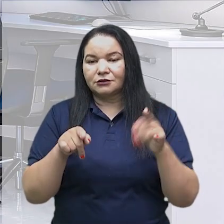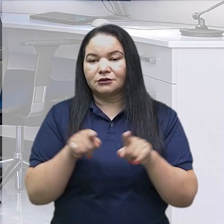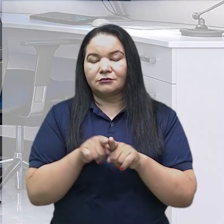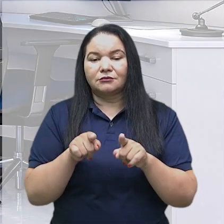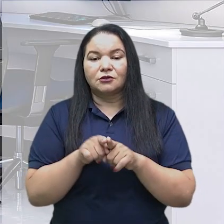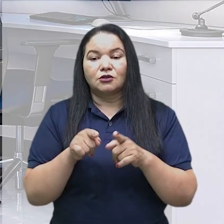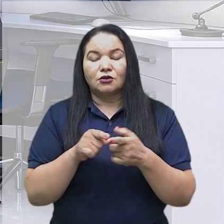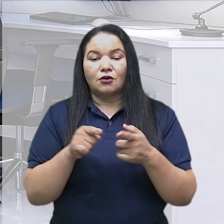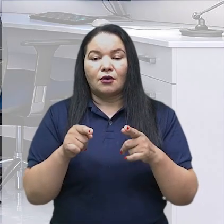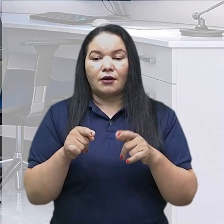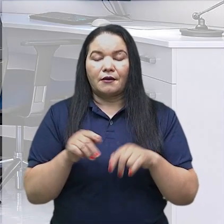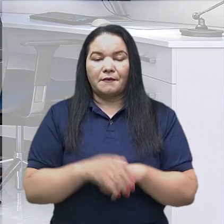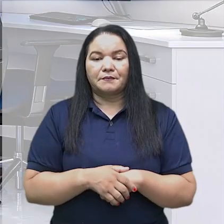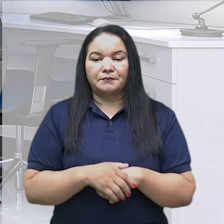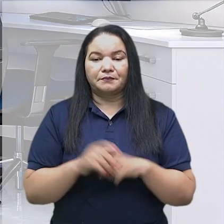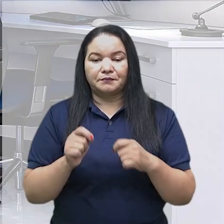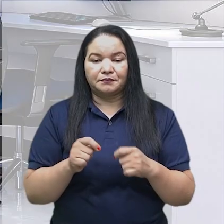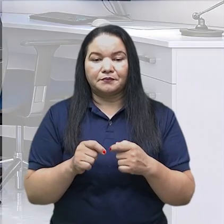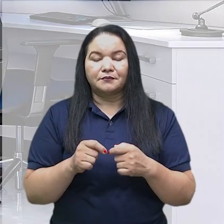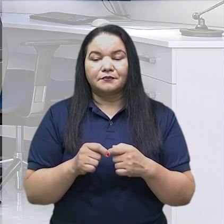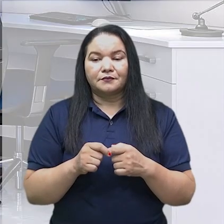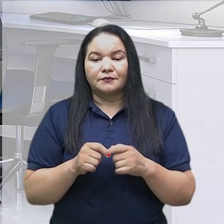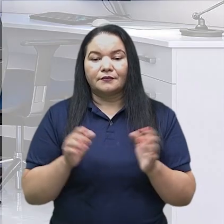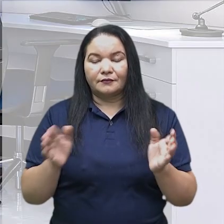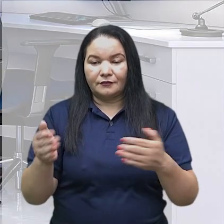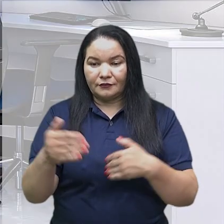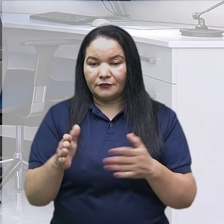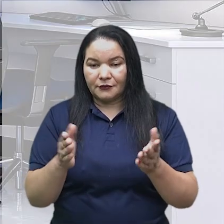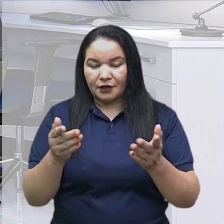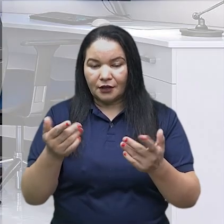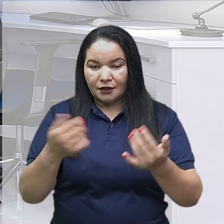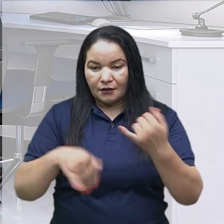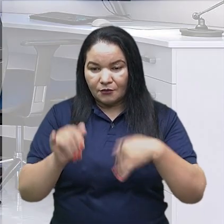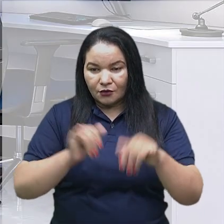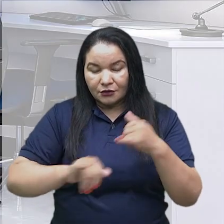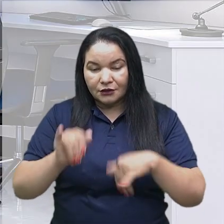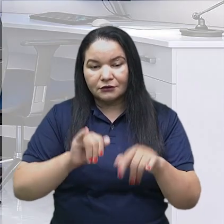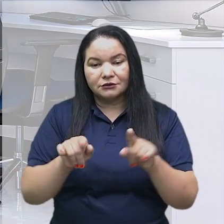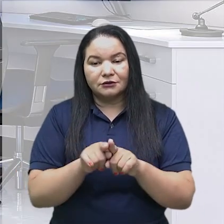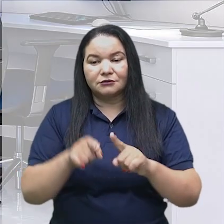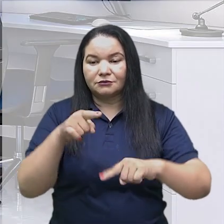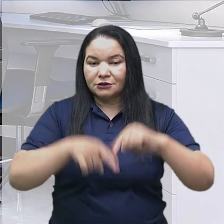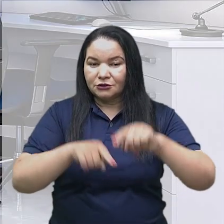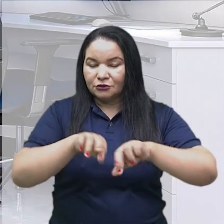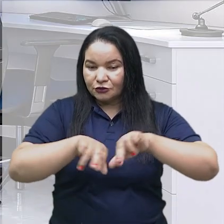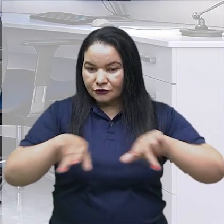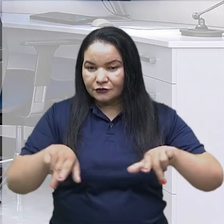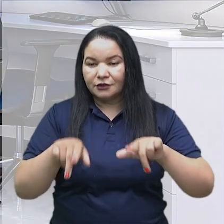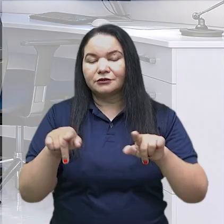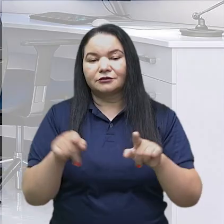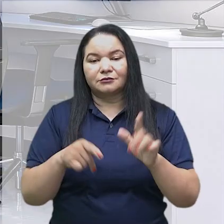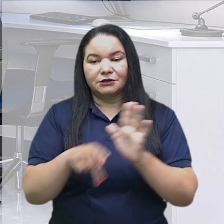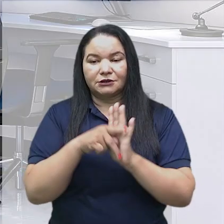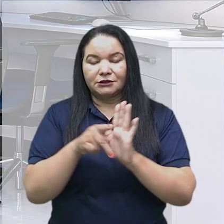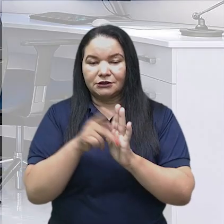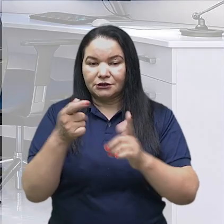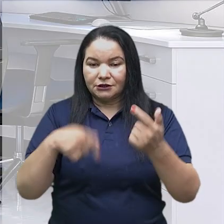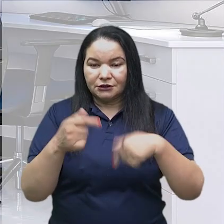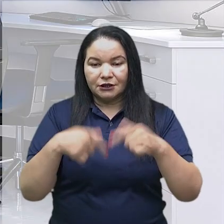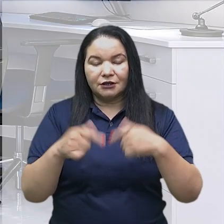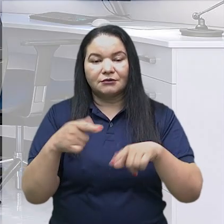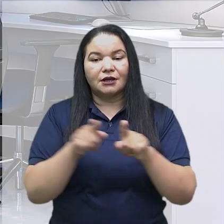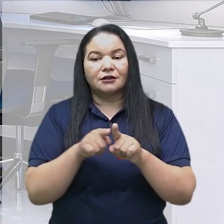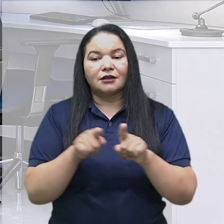aspectos, né, mais laboratoriais da química, né, mais instrumentais da química, né, que tem a ver com essa questão